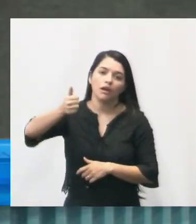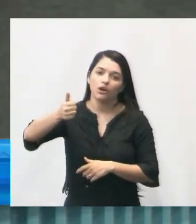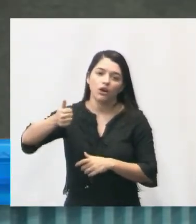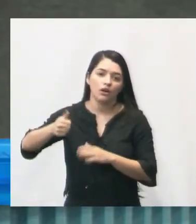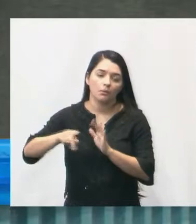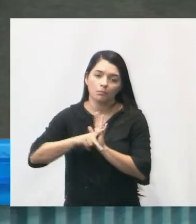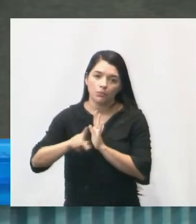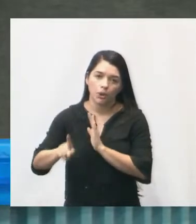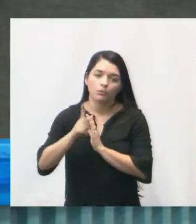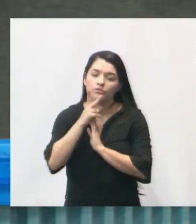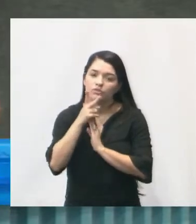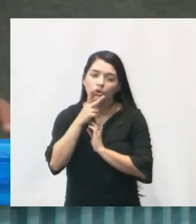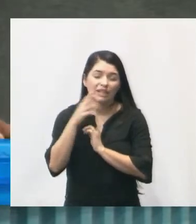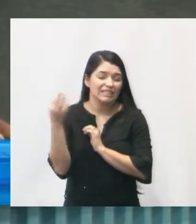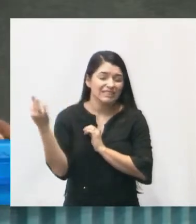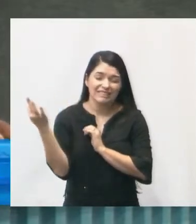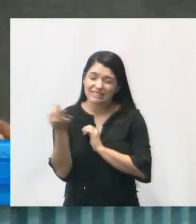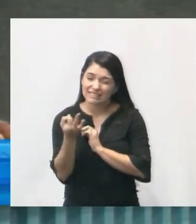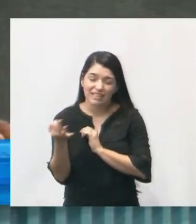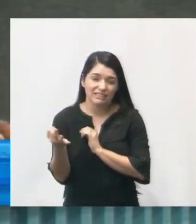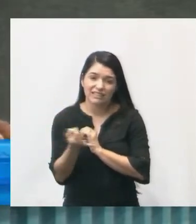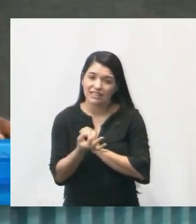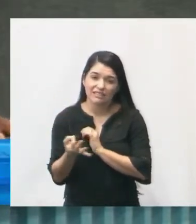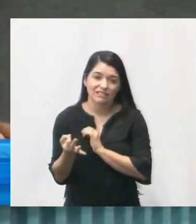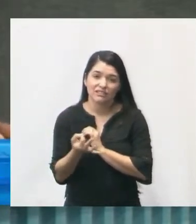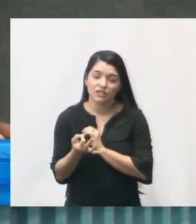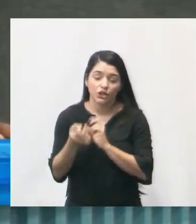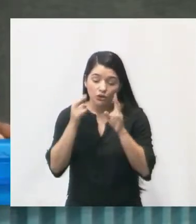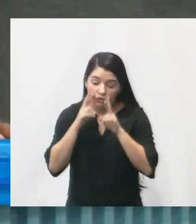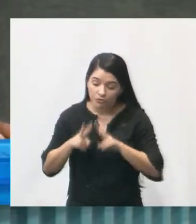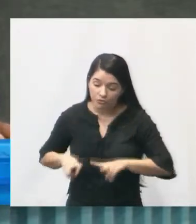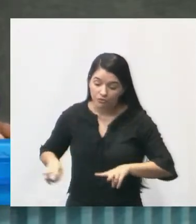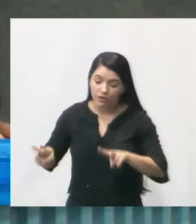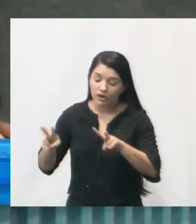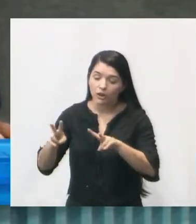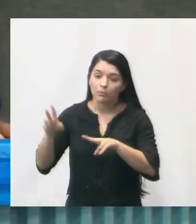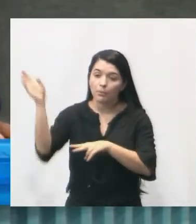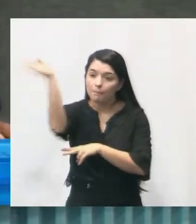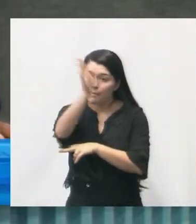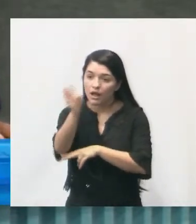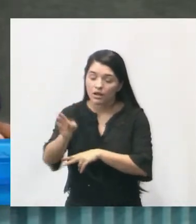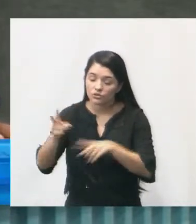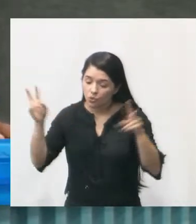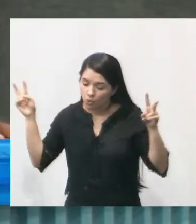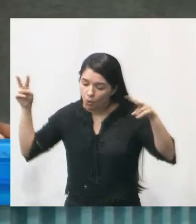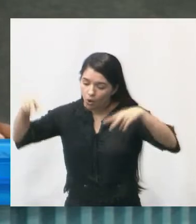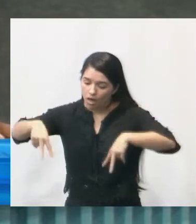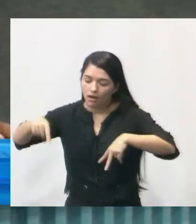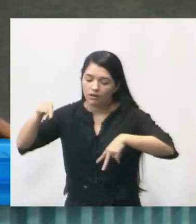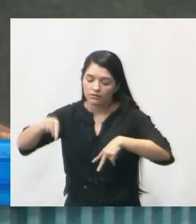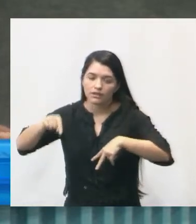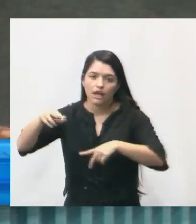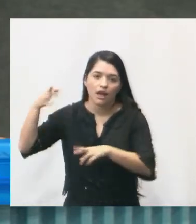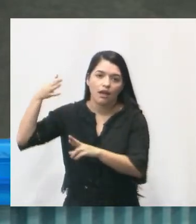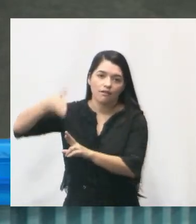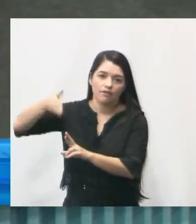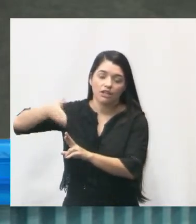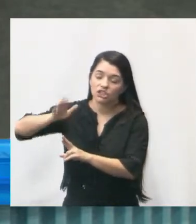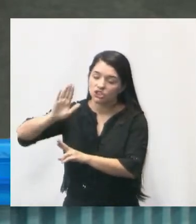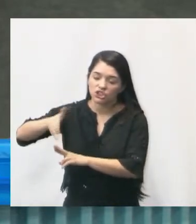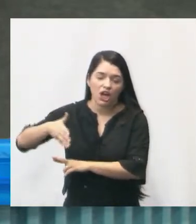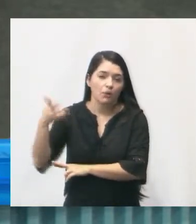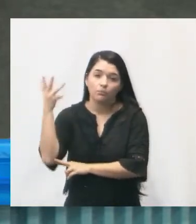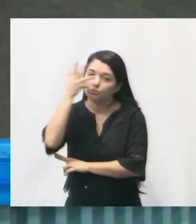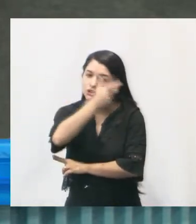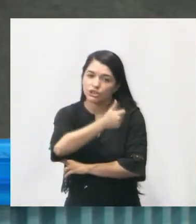Vitória e, com certeza, veremos no Brasil essa referência, porque ela não será. Ela já é linda por natureza